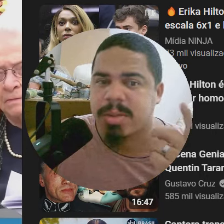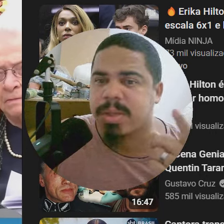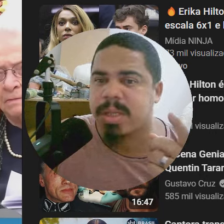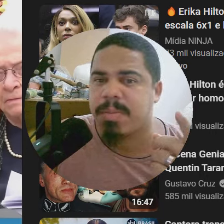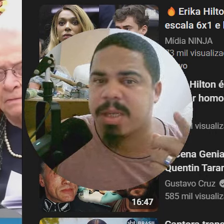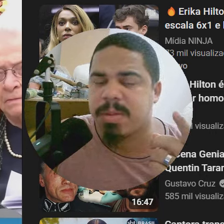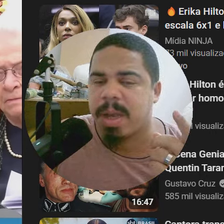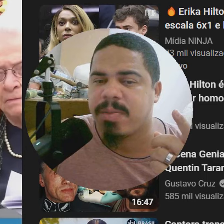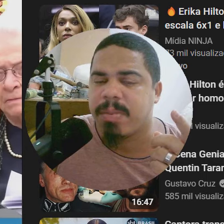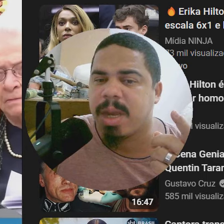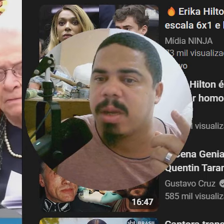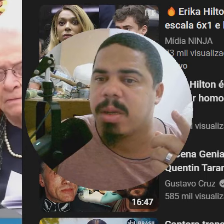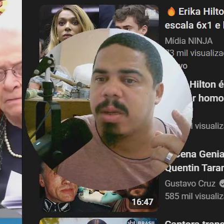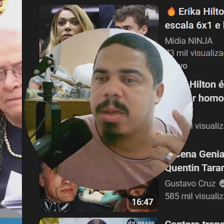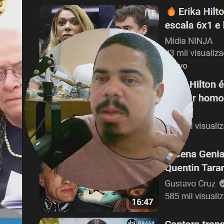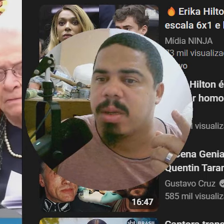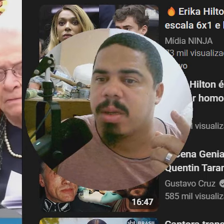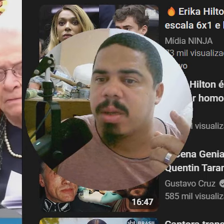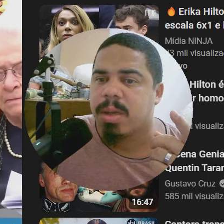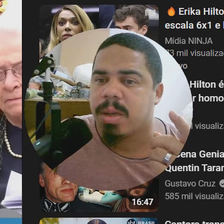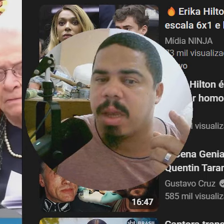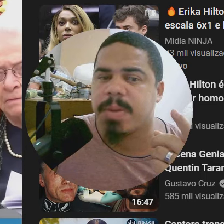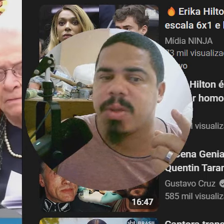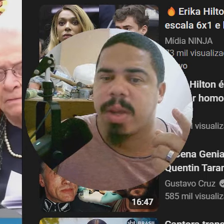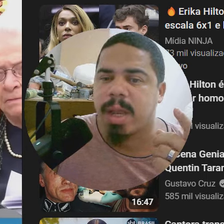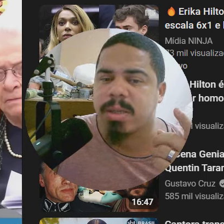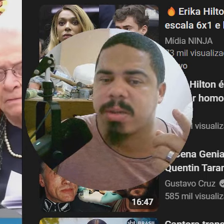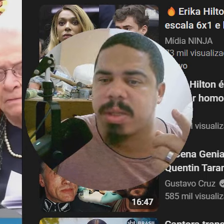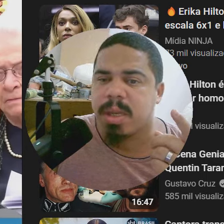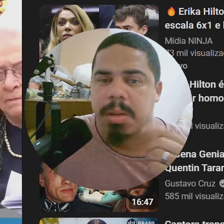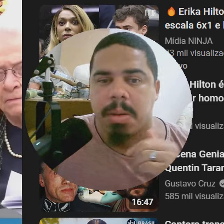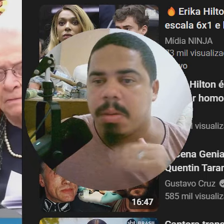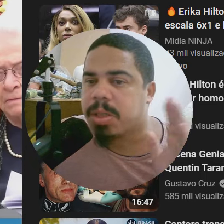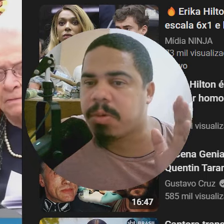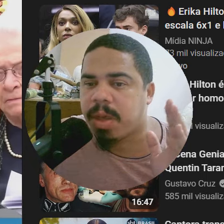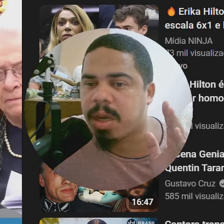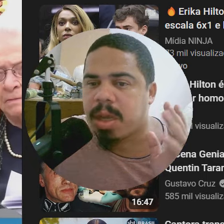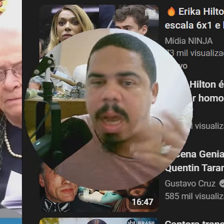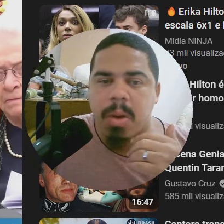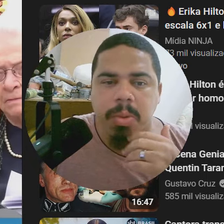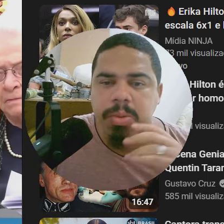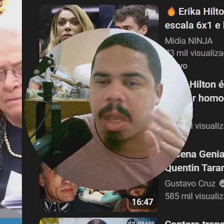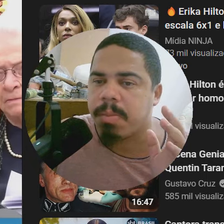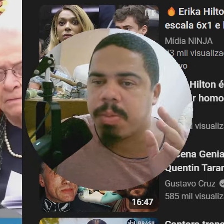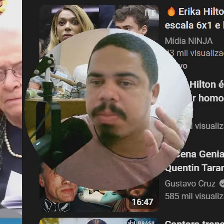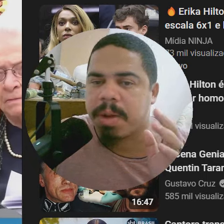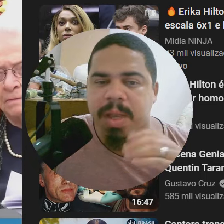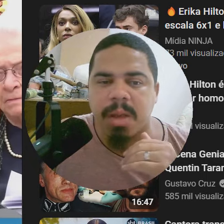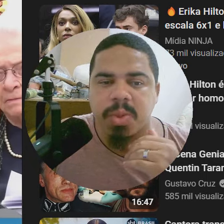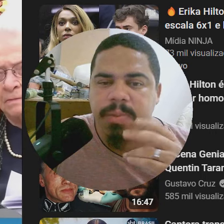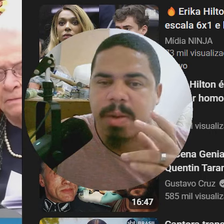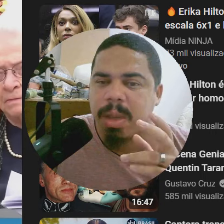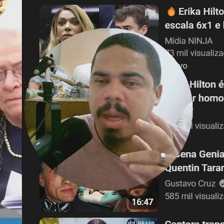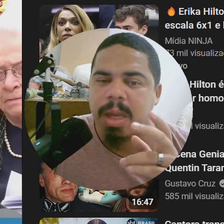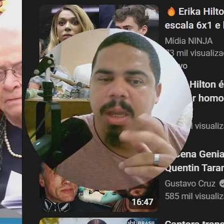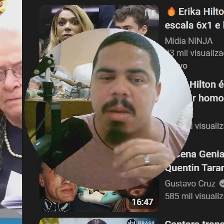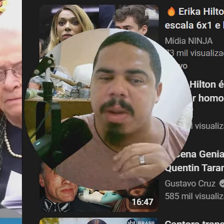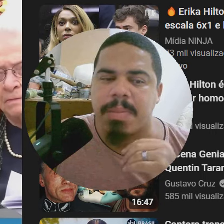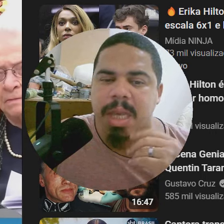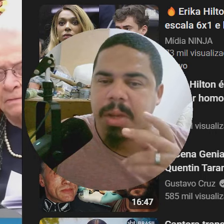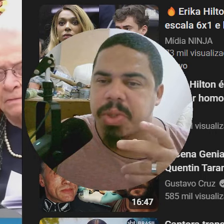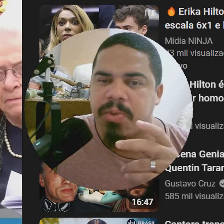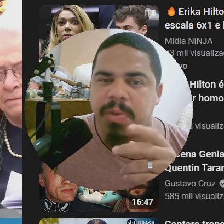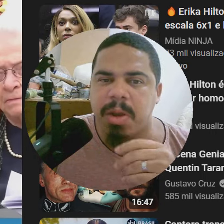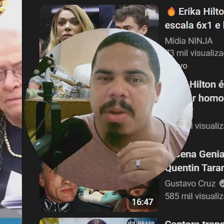que é que eles vão dizer para esse pai de família? Hein, pessoal? O que é que eles vão dizer? Se vire, arruma um tempo para ficar com sua família,